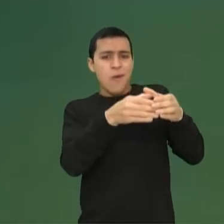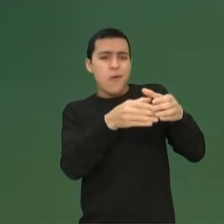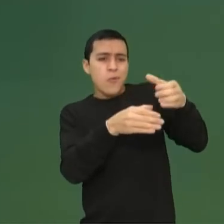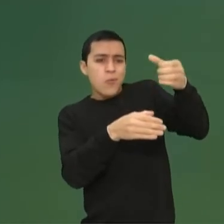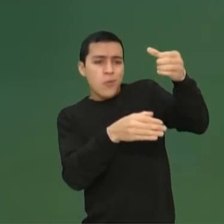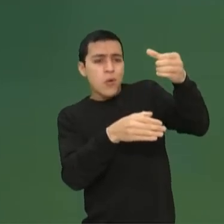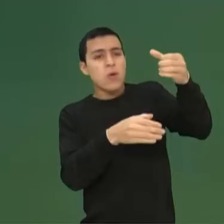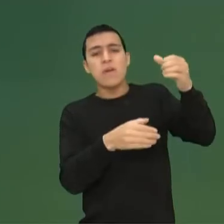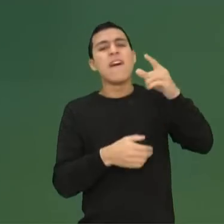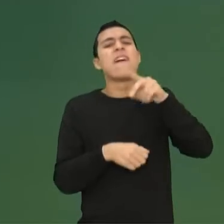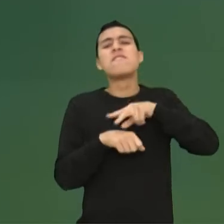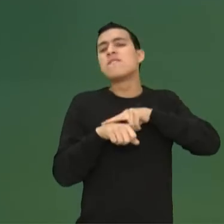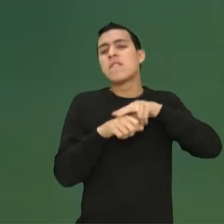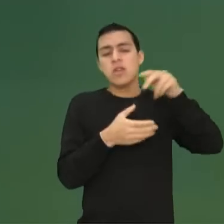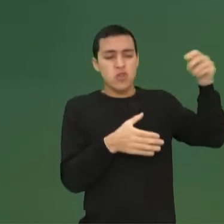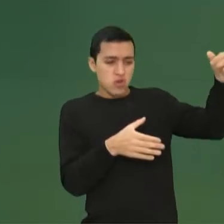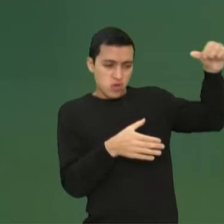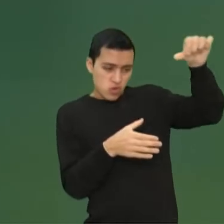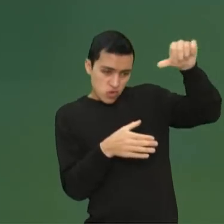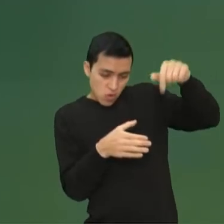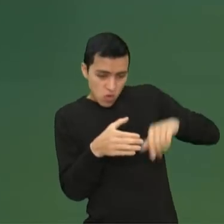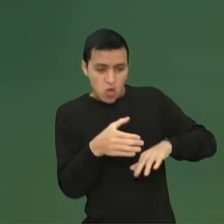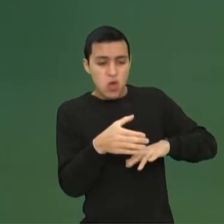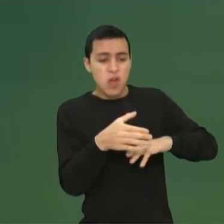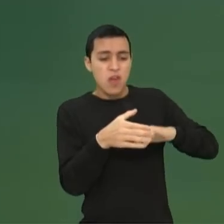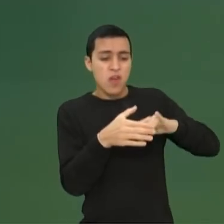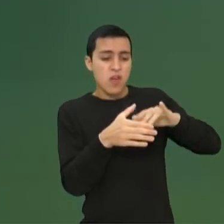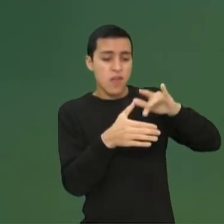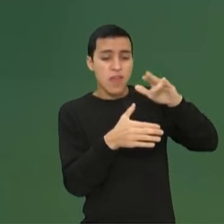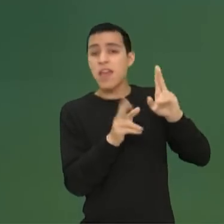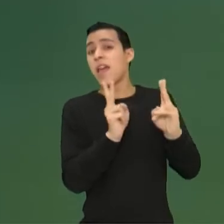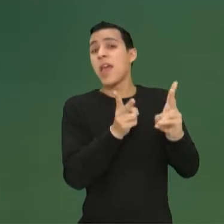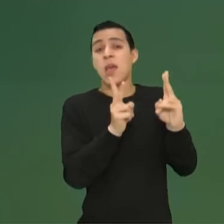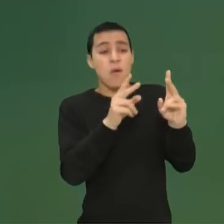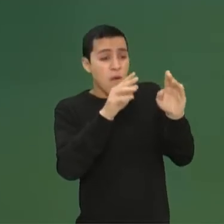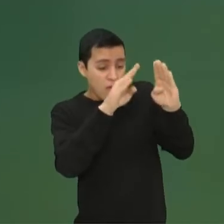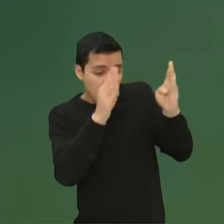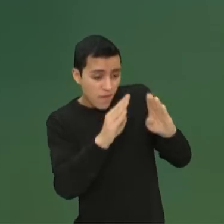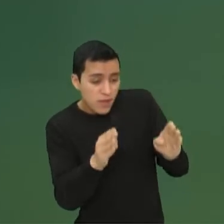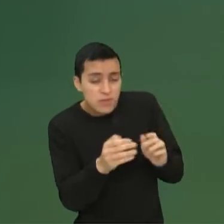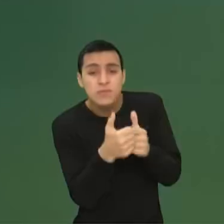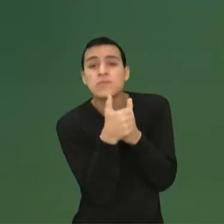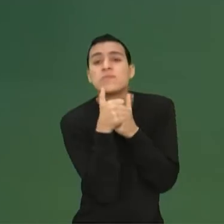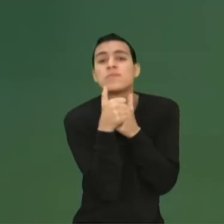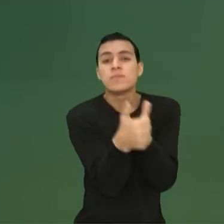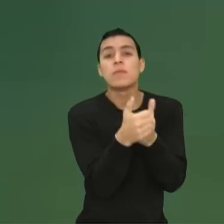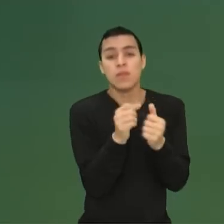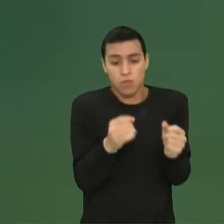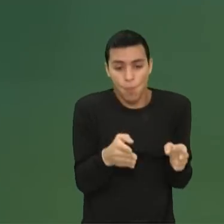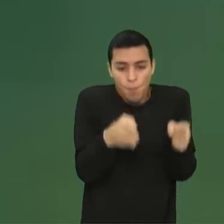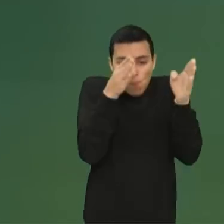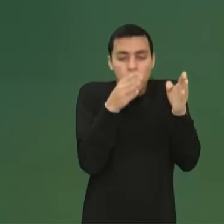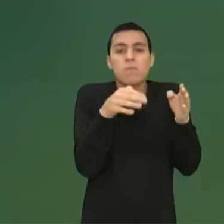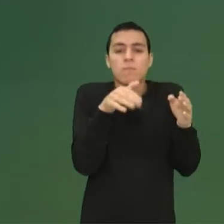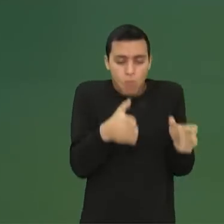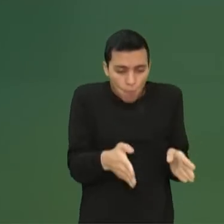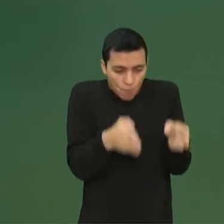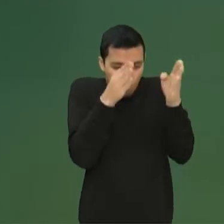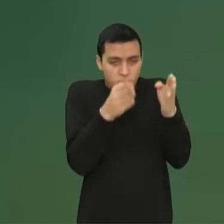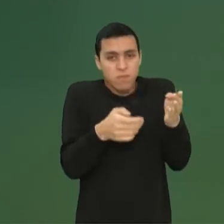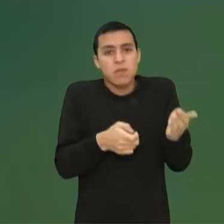eu coloquei um líquido verde. Ficou com o formato desta garrafa. Se ela é mais quadrada, ficou com formato